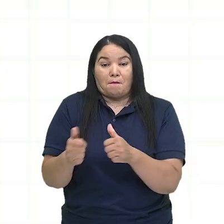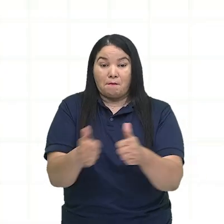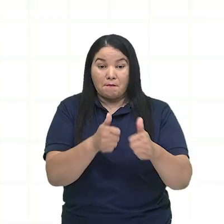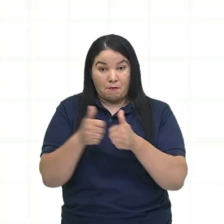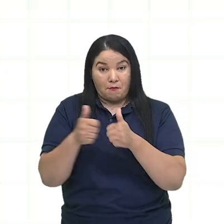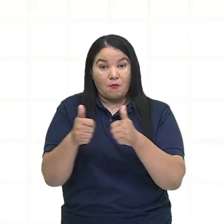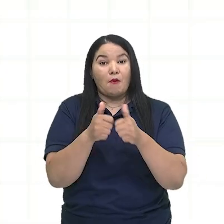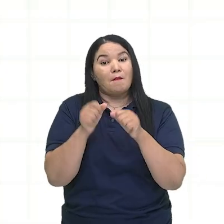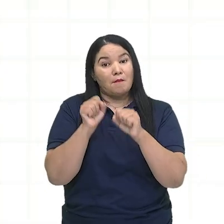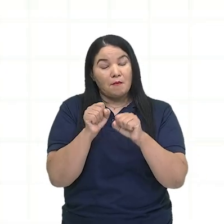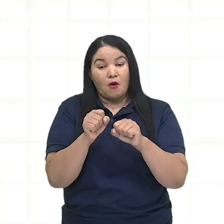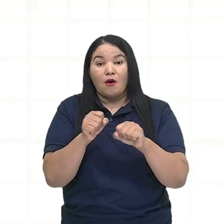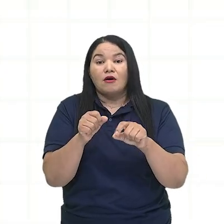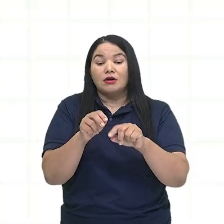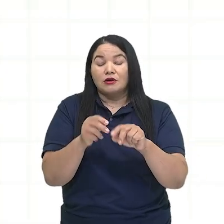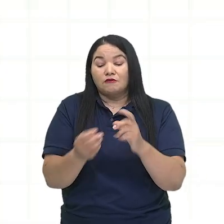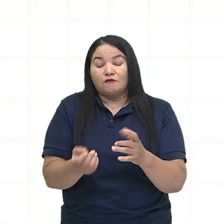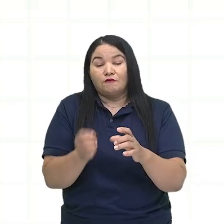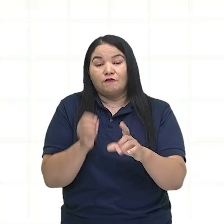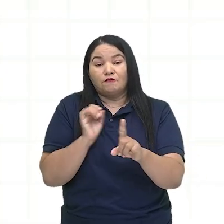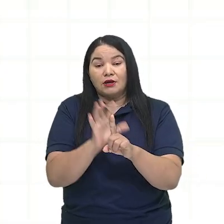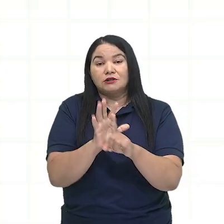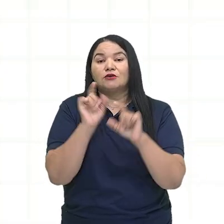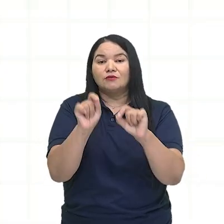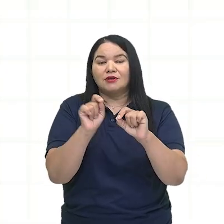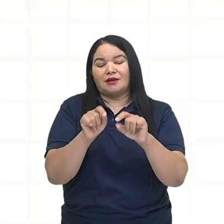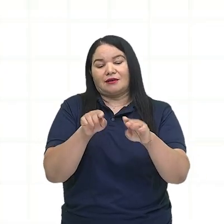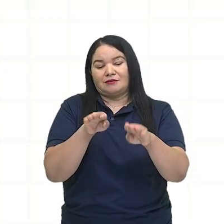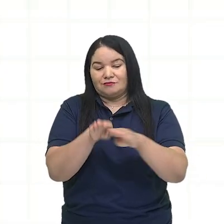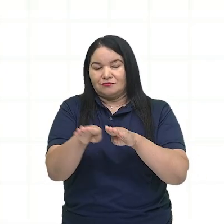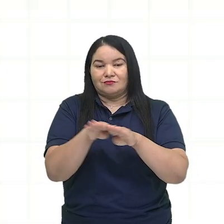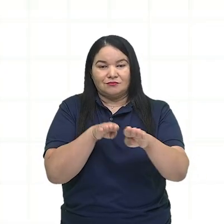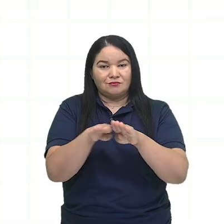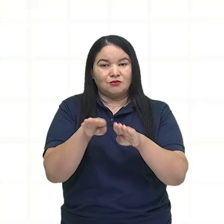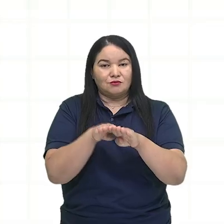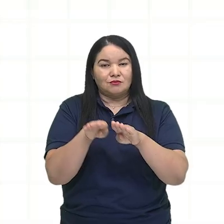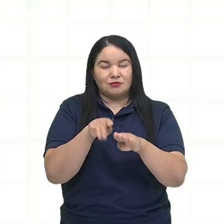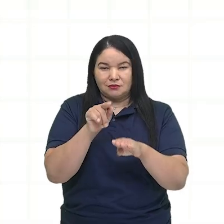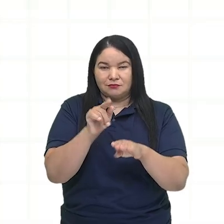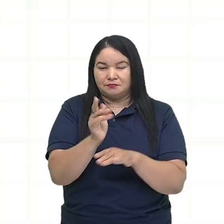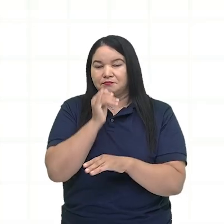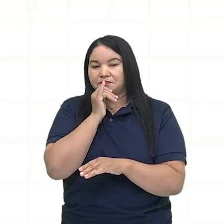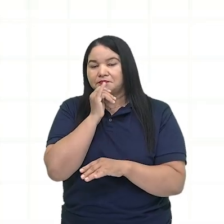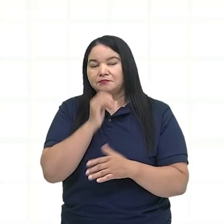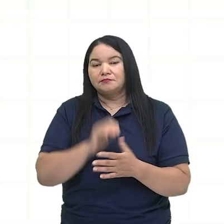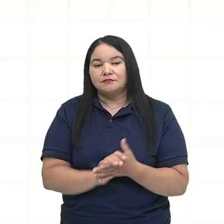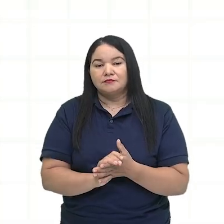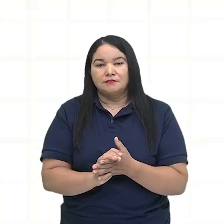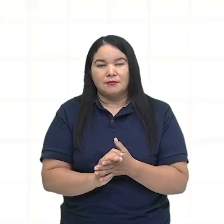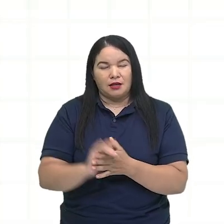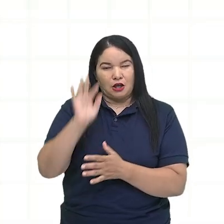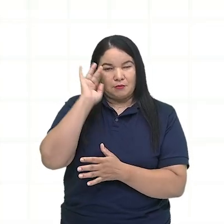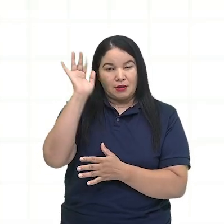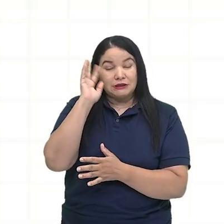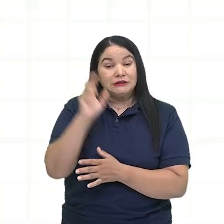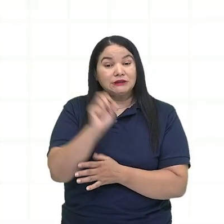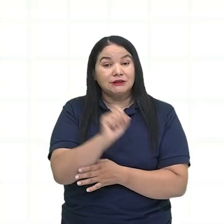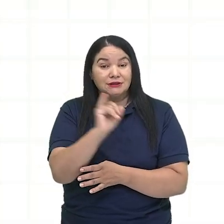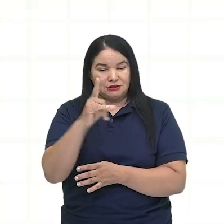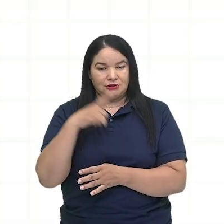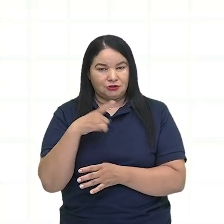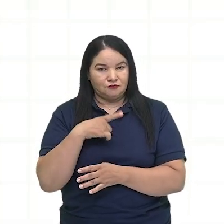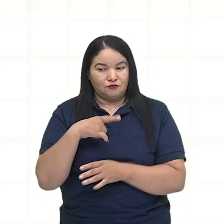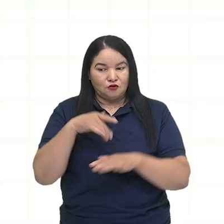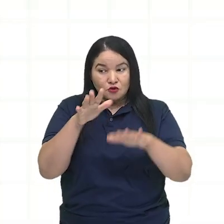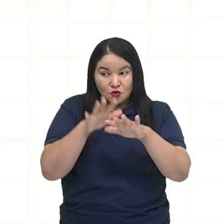atividade tectônica, influenciando a produção agrícola. Imaginem vocês que se nós tivermos aí